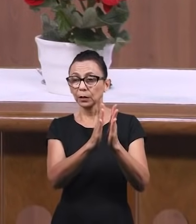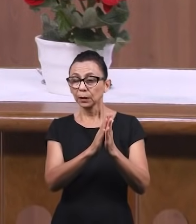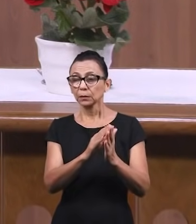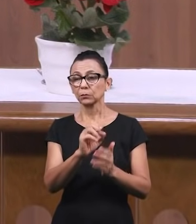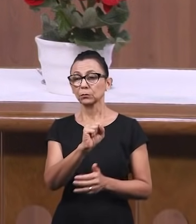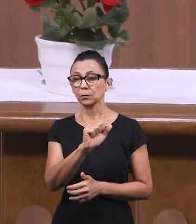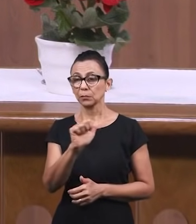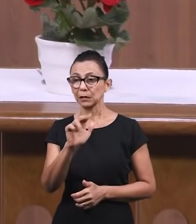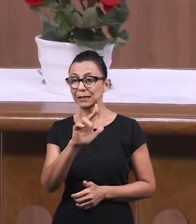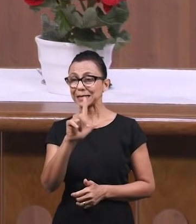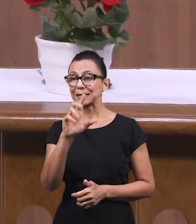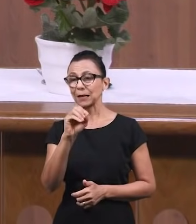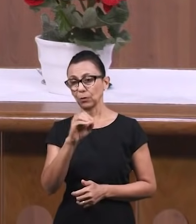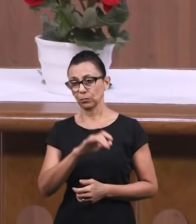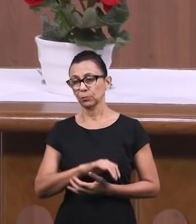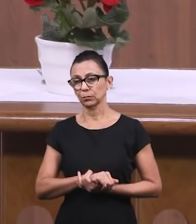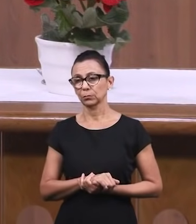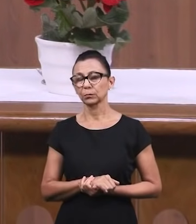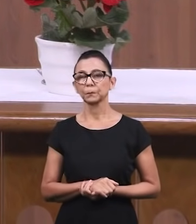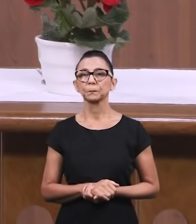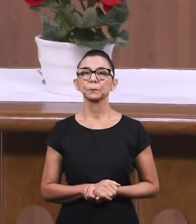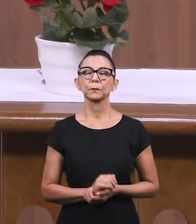Nós estamos aqui num culto de oração.